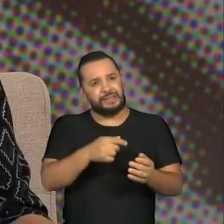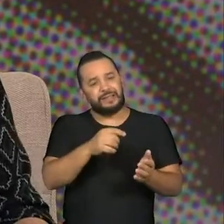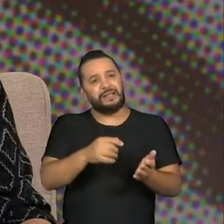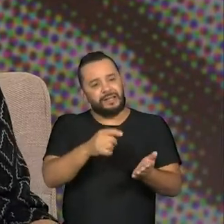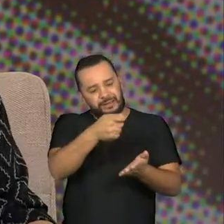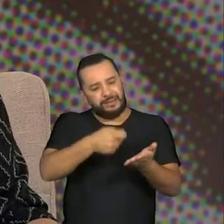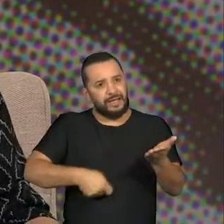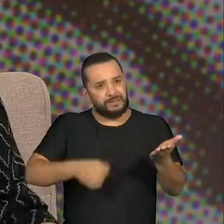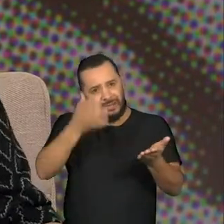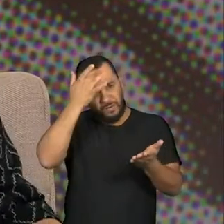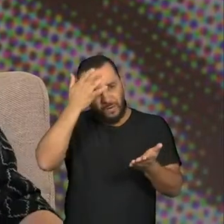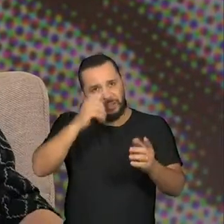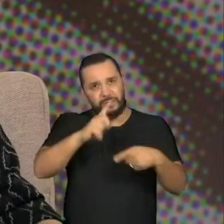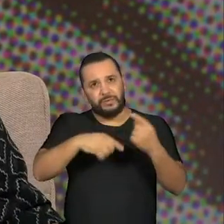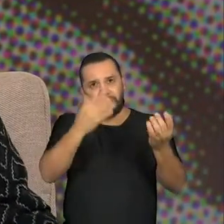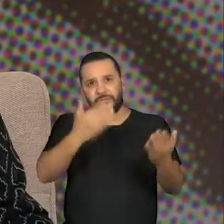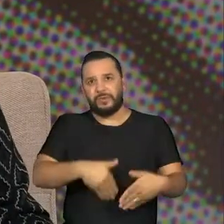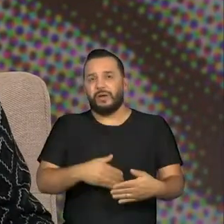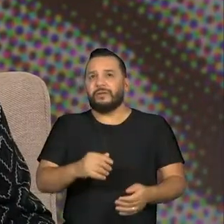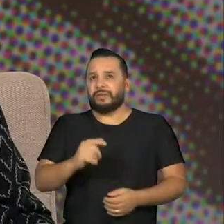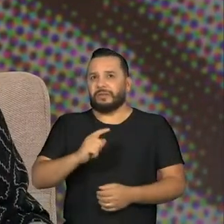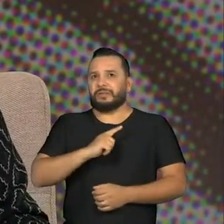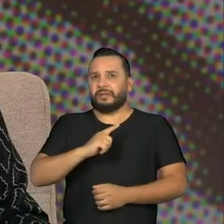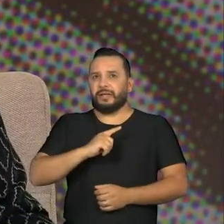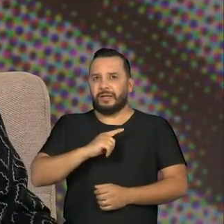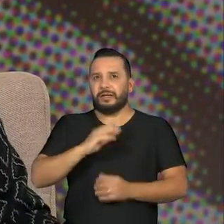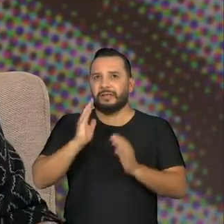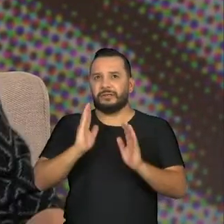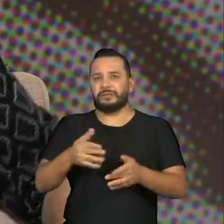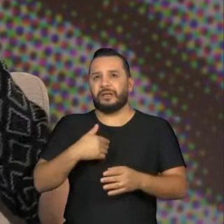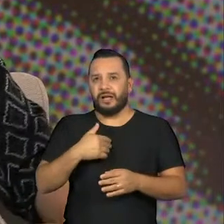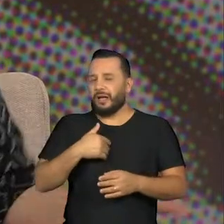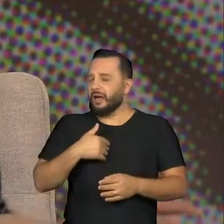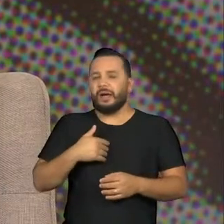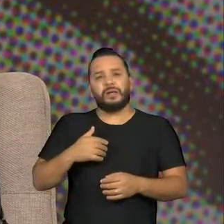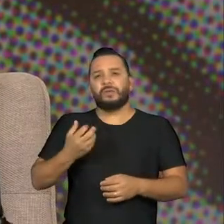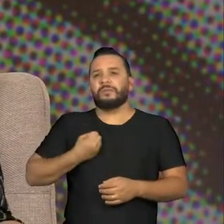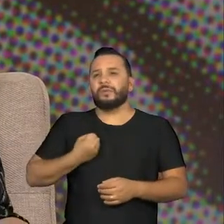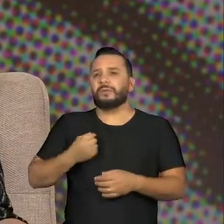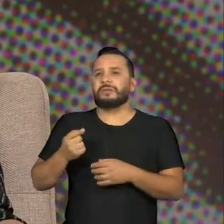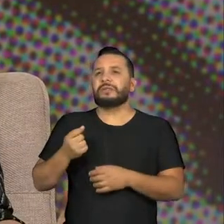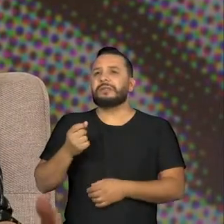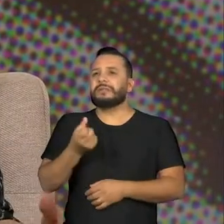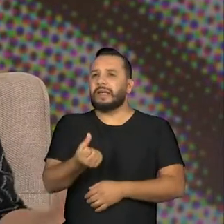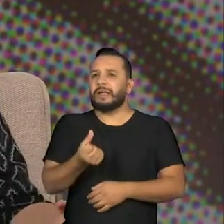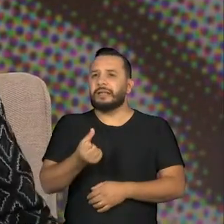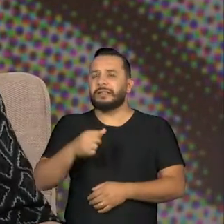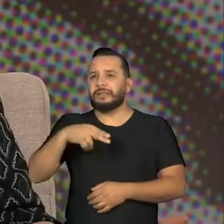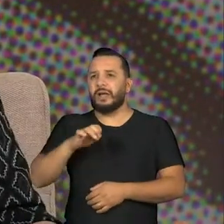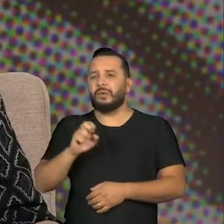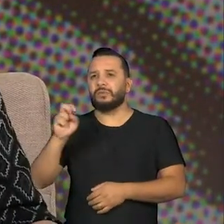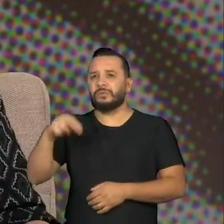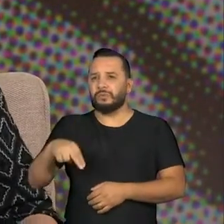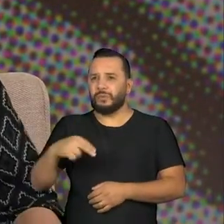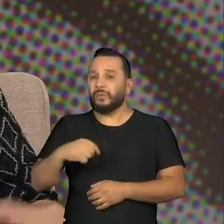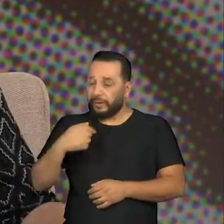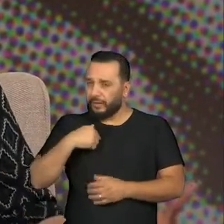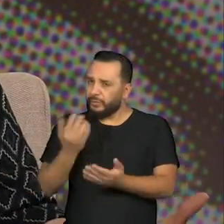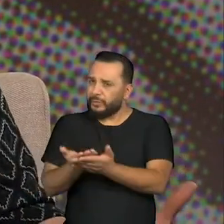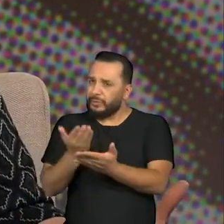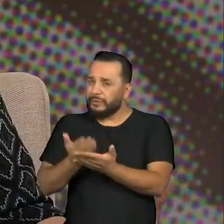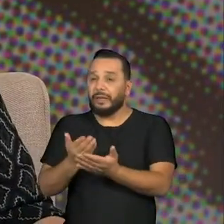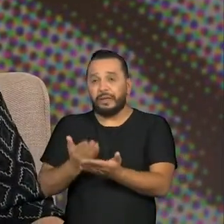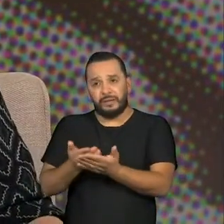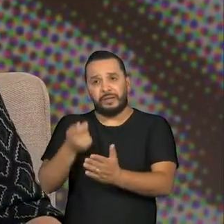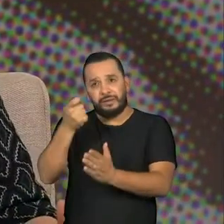e vai fazer a prova. E era a valsa número 6 do Nelson Rodrigues. Eu estudei o texto, fui fazer a prova,